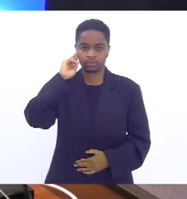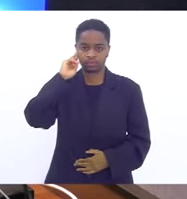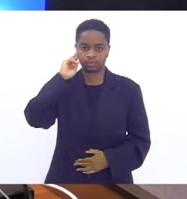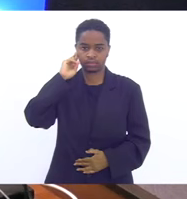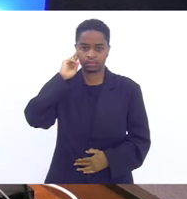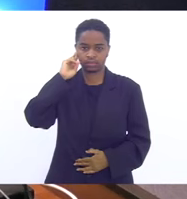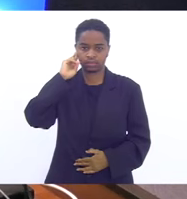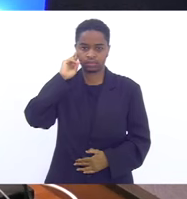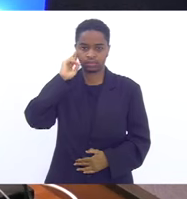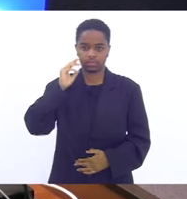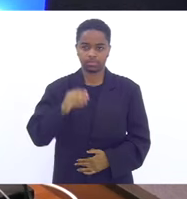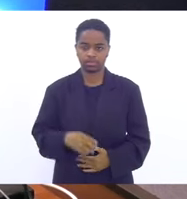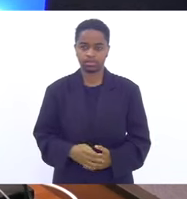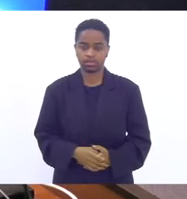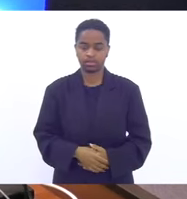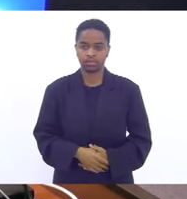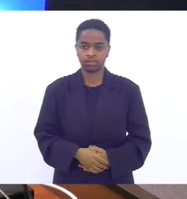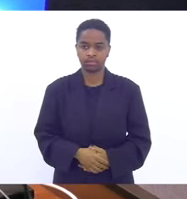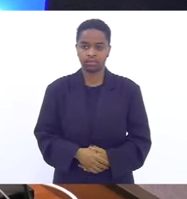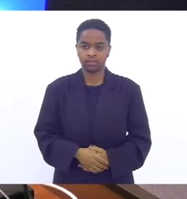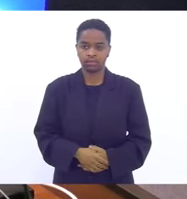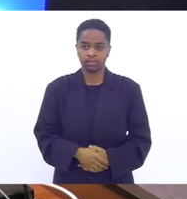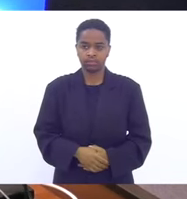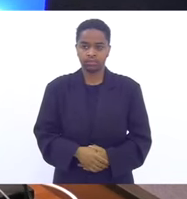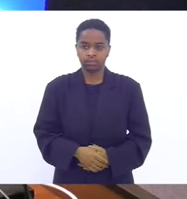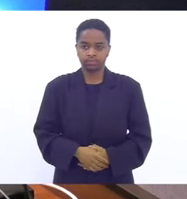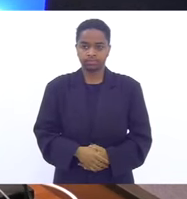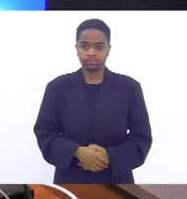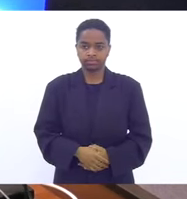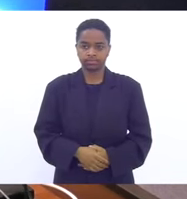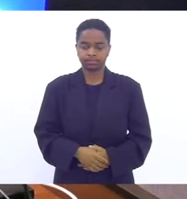lógica das concessões. Eu acho que serve... Perfeito.